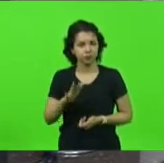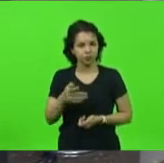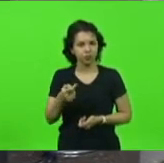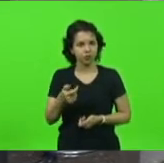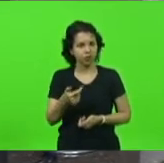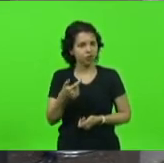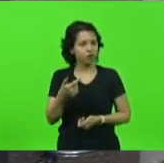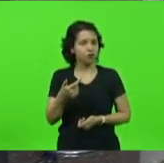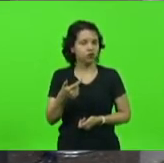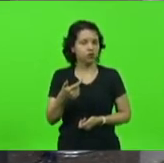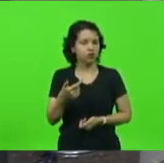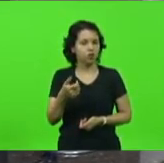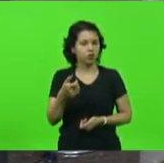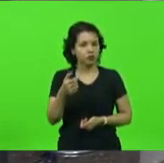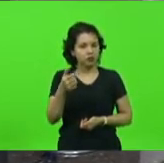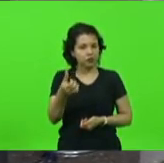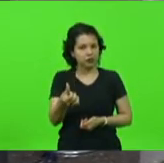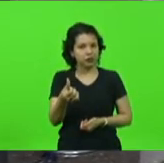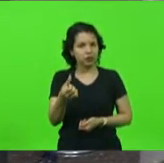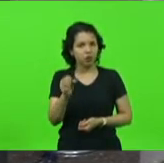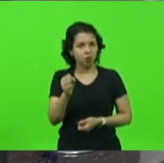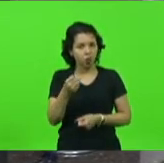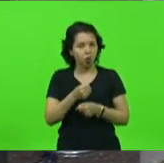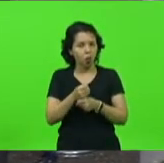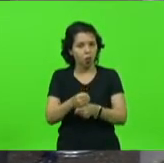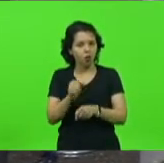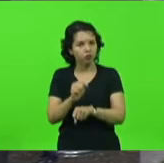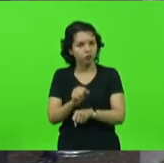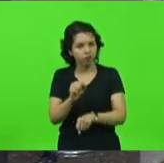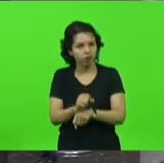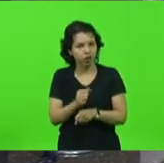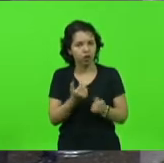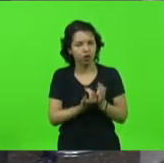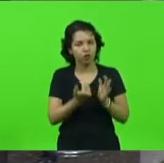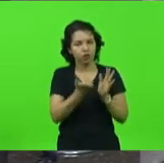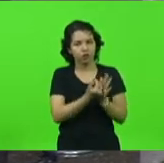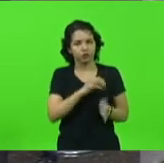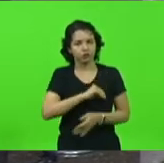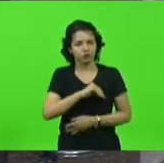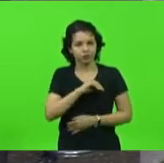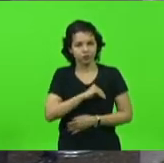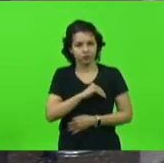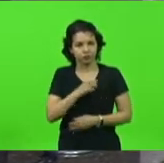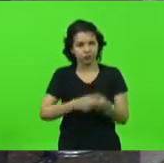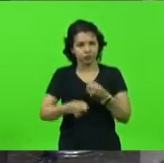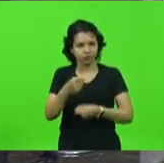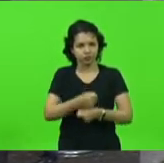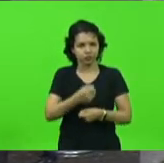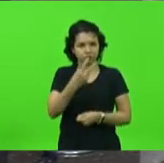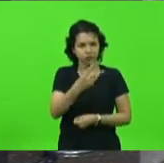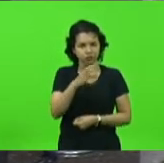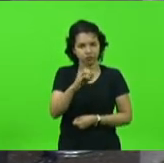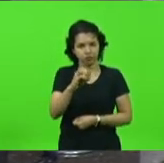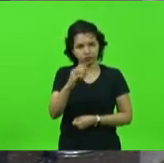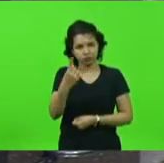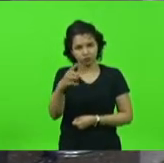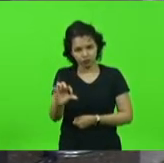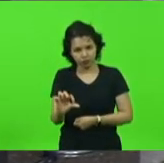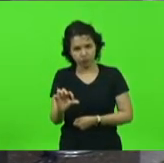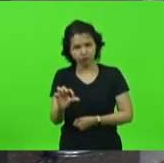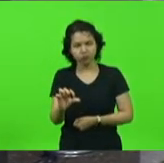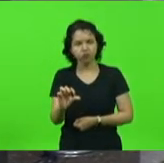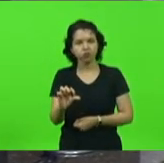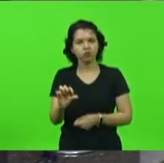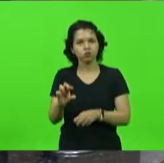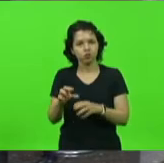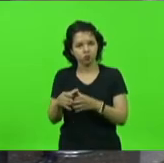6 a 8 anos de espera da reposição. Em 2019, as associações se reuniram com técnicos do